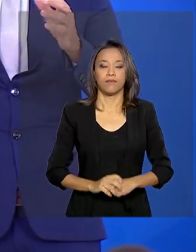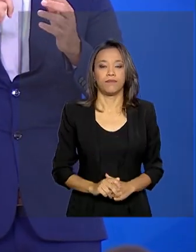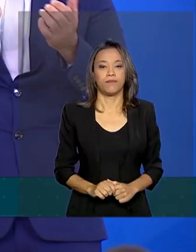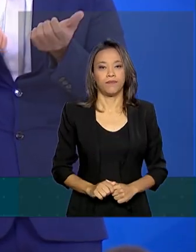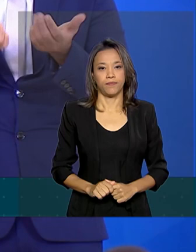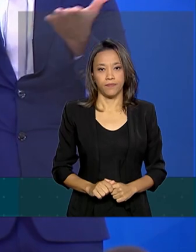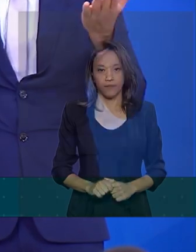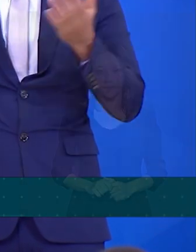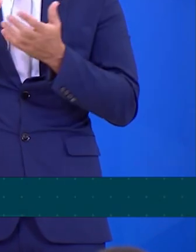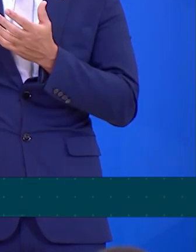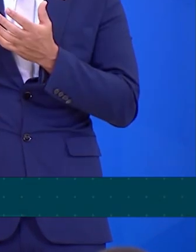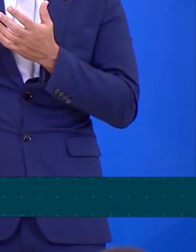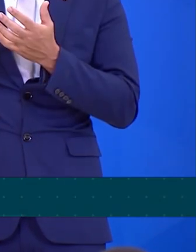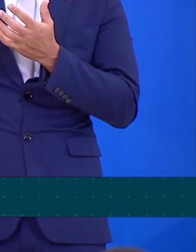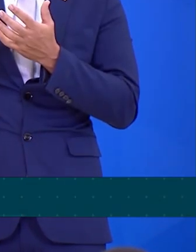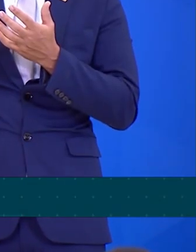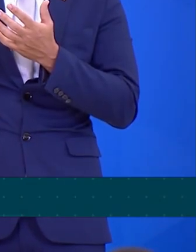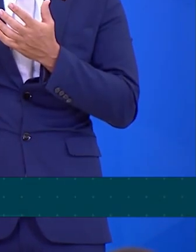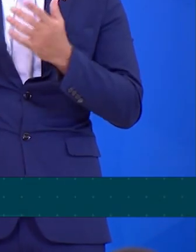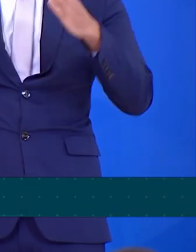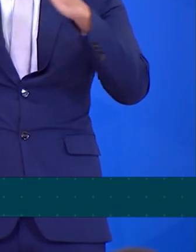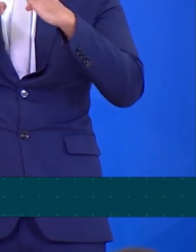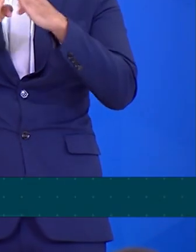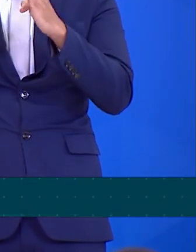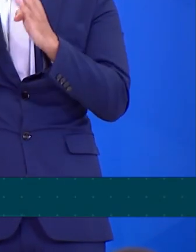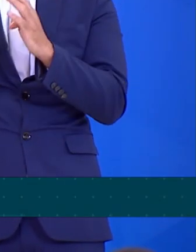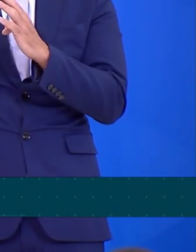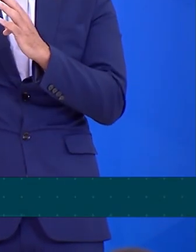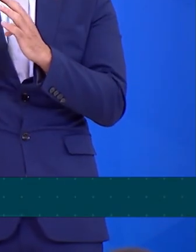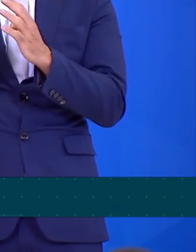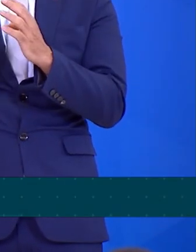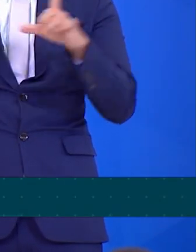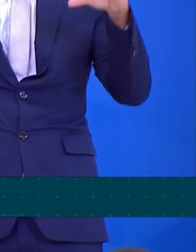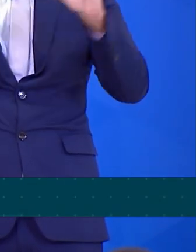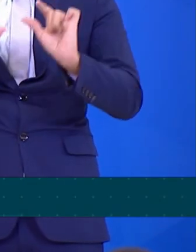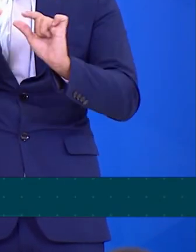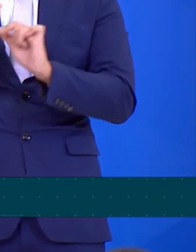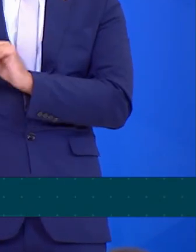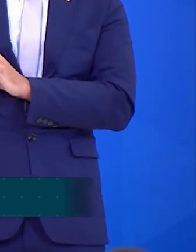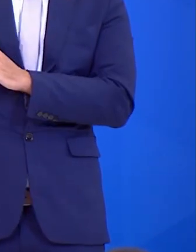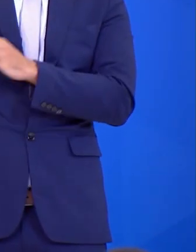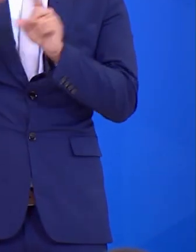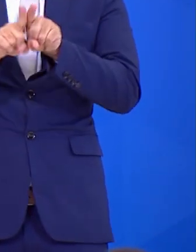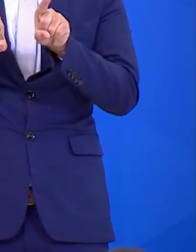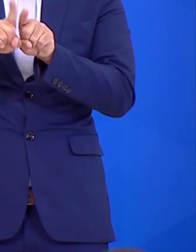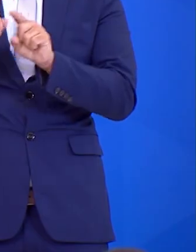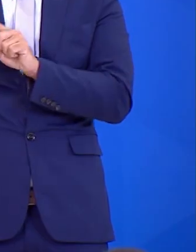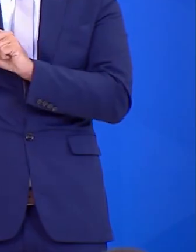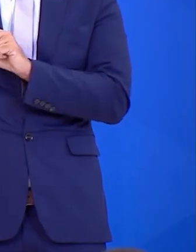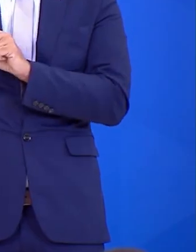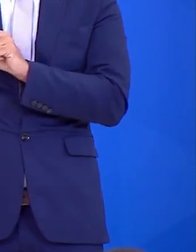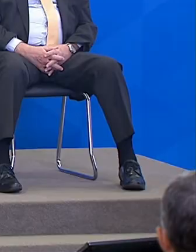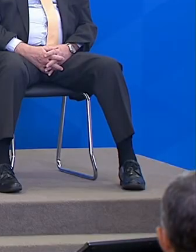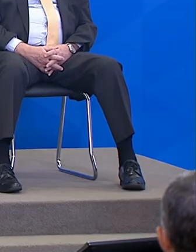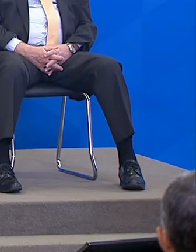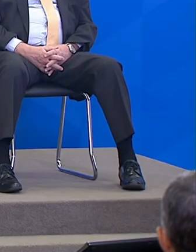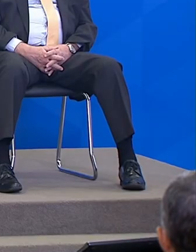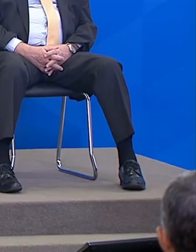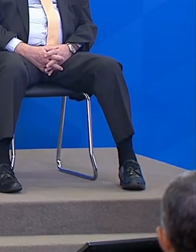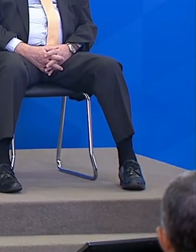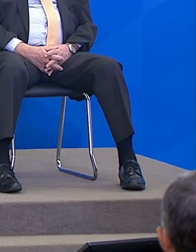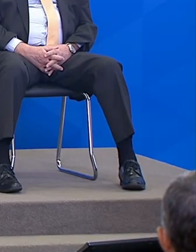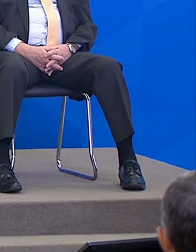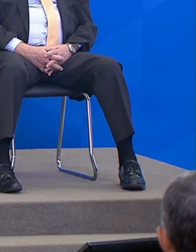um crédito imobiliário por TR, taxa referencial de juros. Nós oferecemos por inflação, IPCA. E